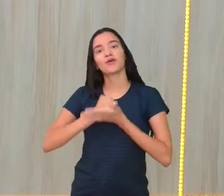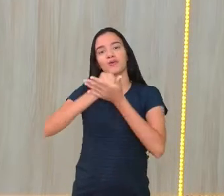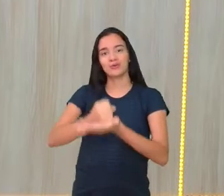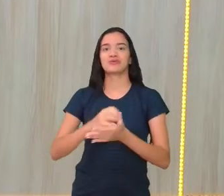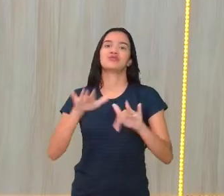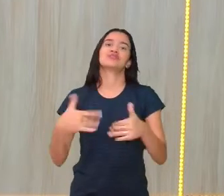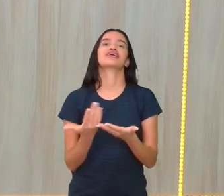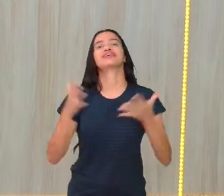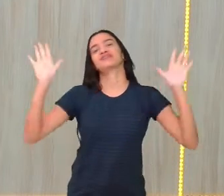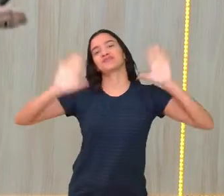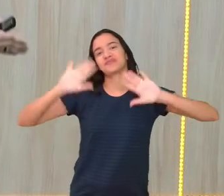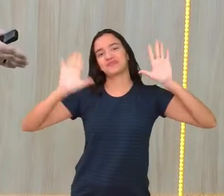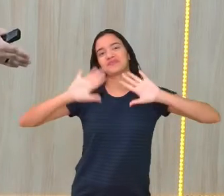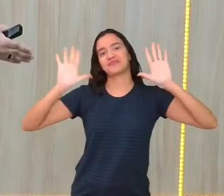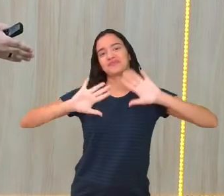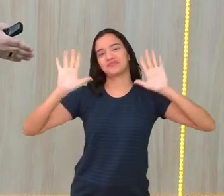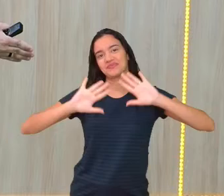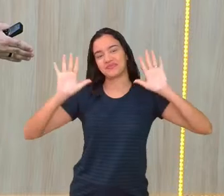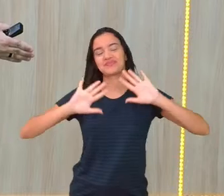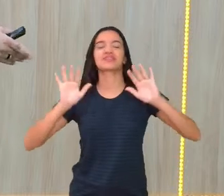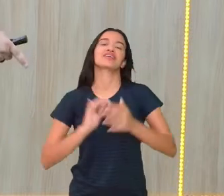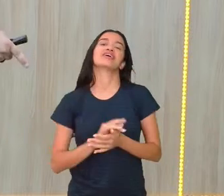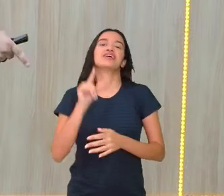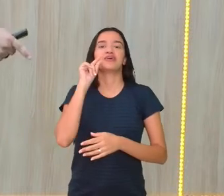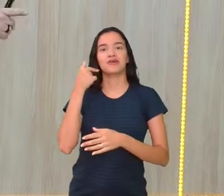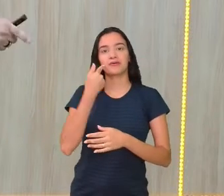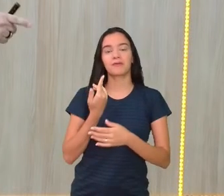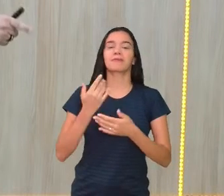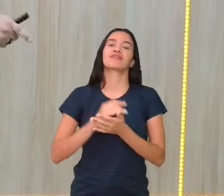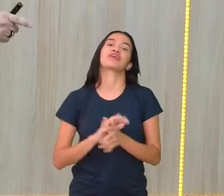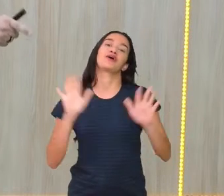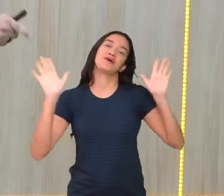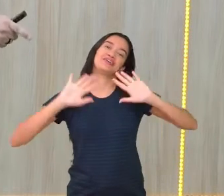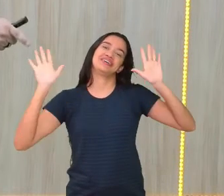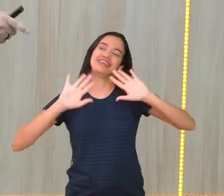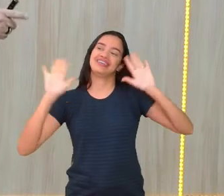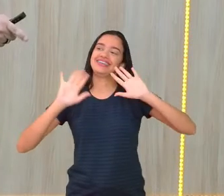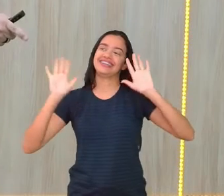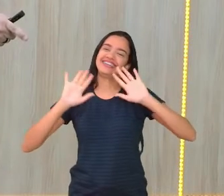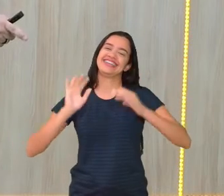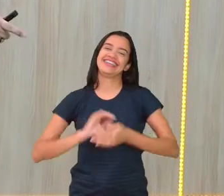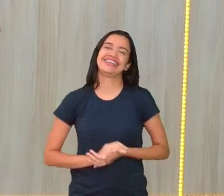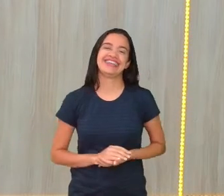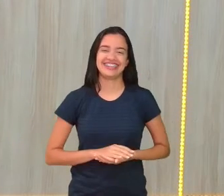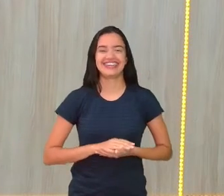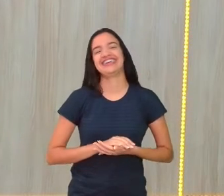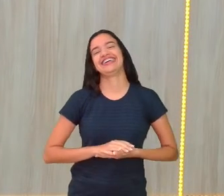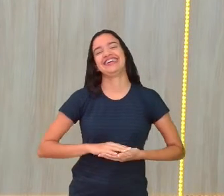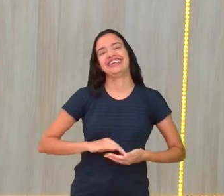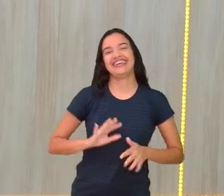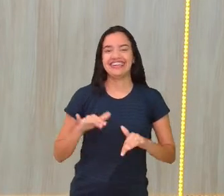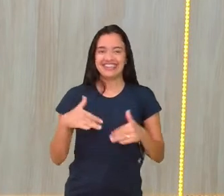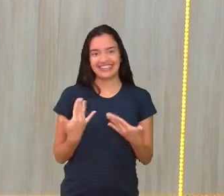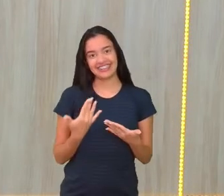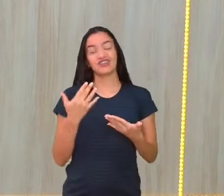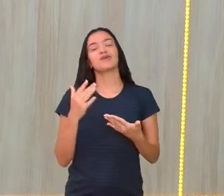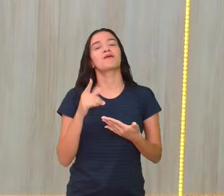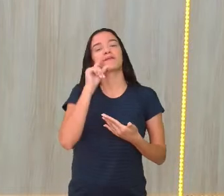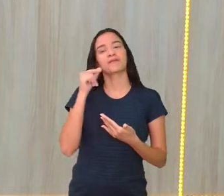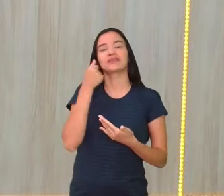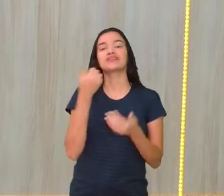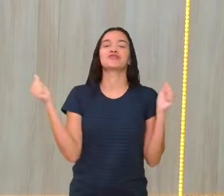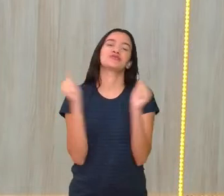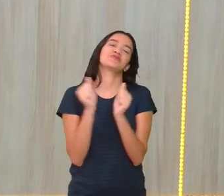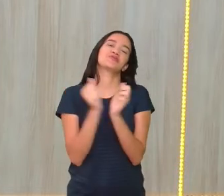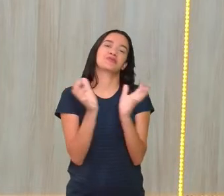da Midian aqui no cantinho, ó, ela aqui, ó, aqui, tchauzinho, é isso aí. Midian, junto